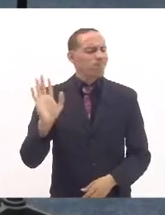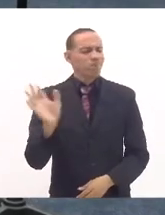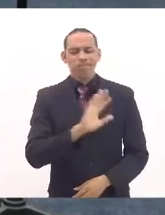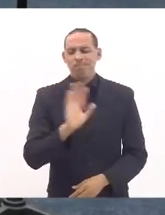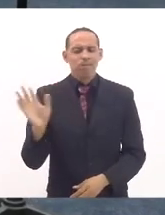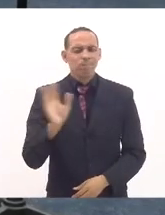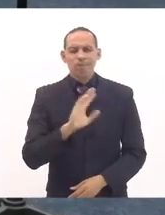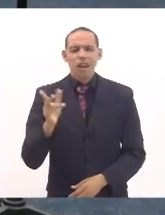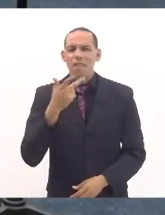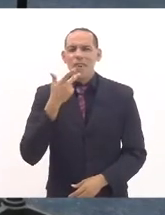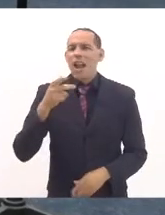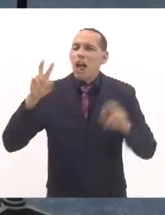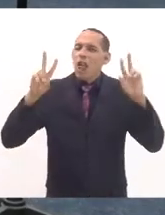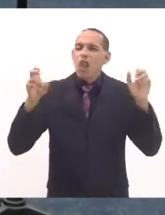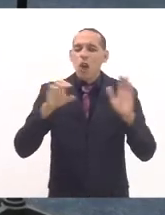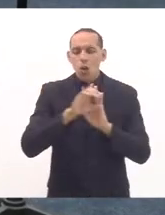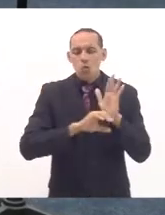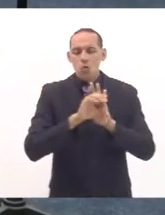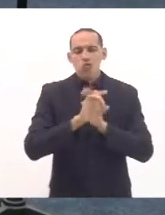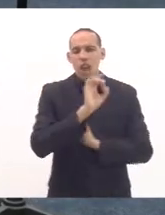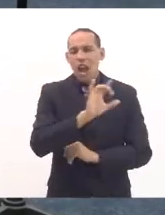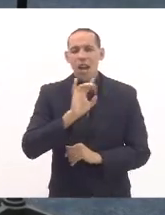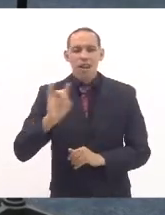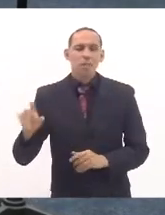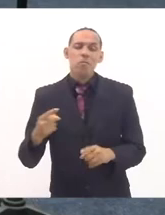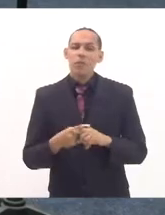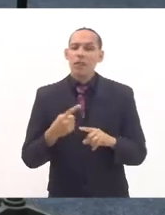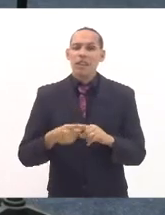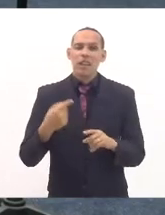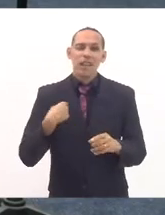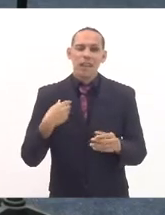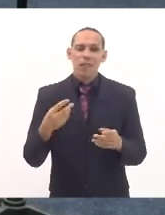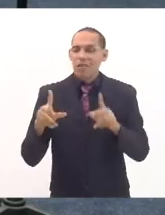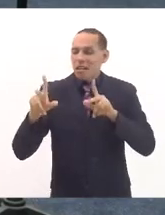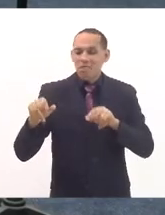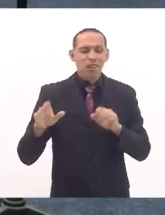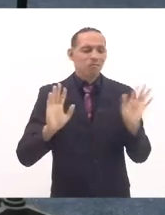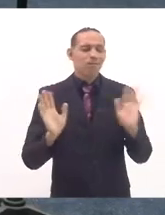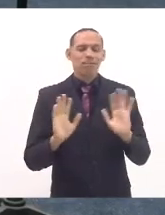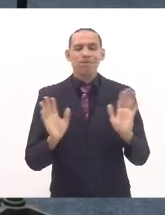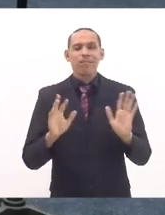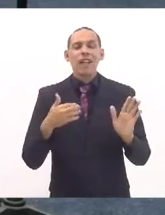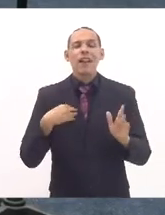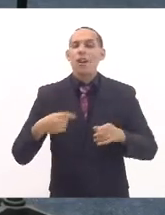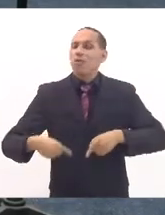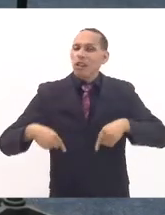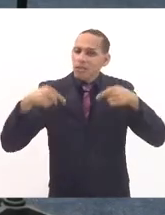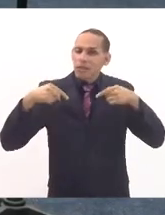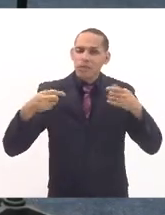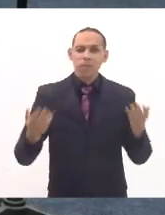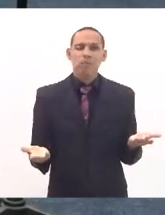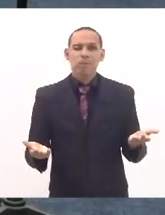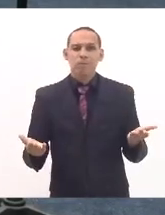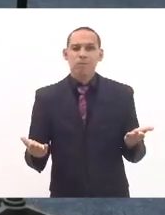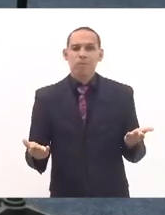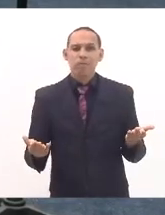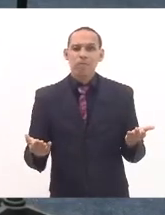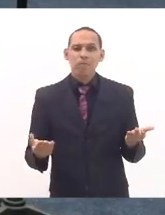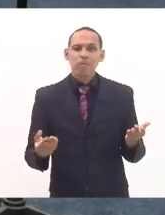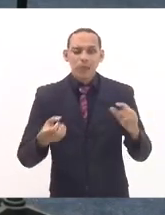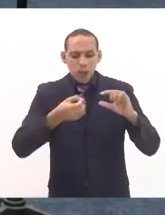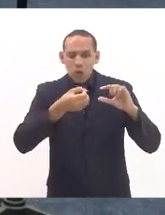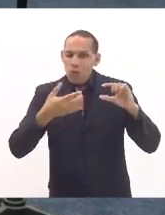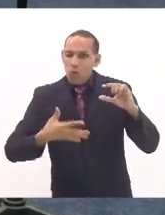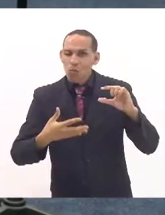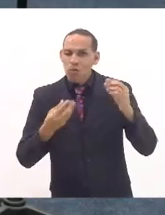destacando o currículo de cada um desses deputados, porque eu não quero me igualar. Mas eu desafio, coloca no Google, quem está